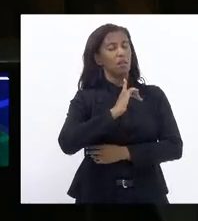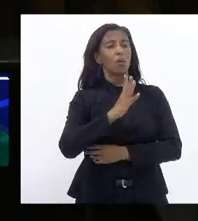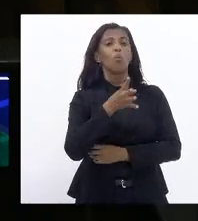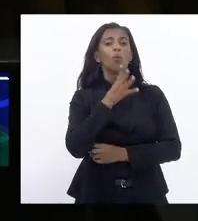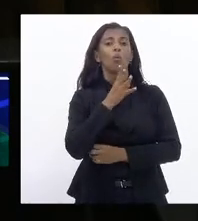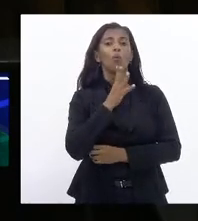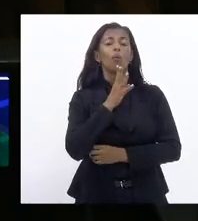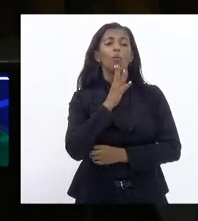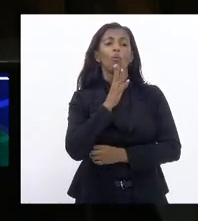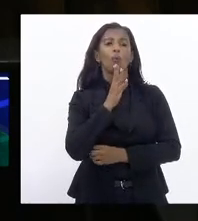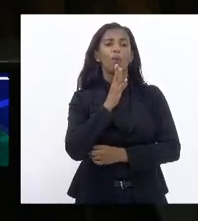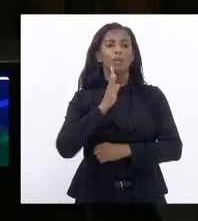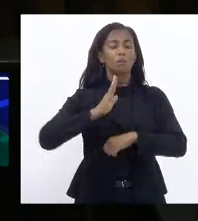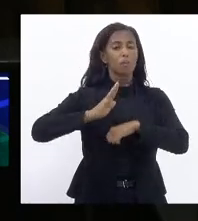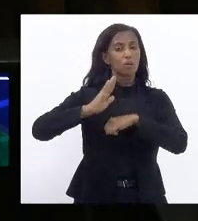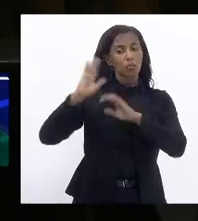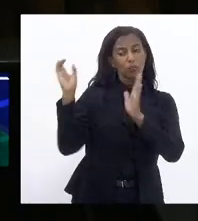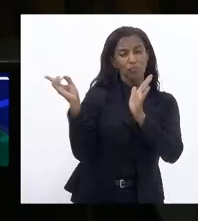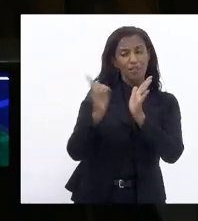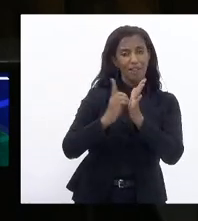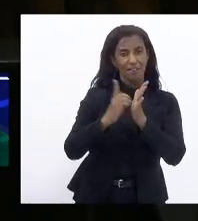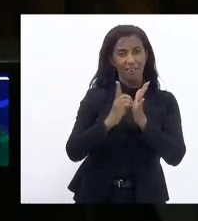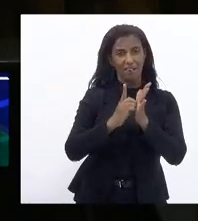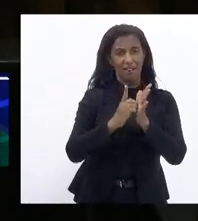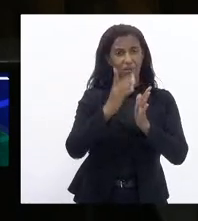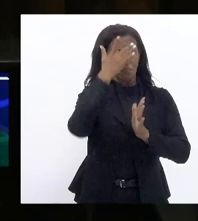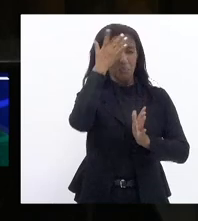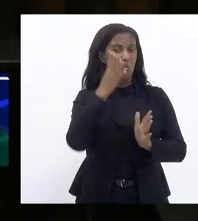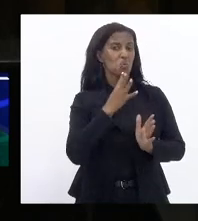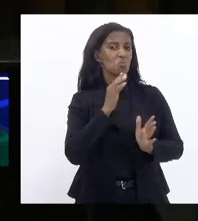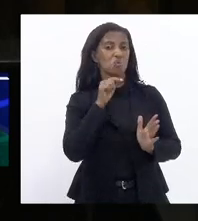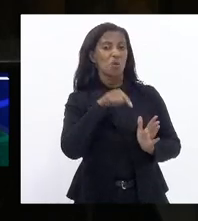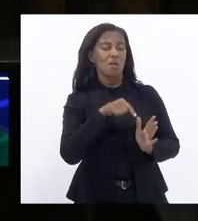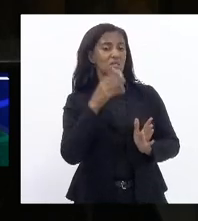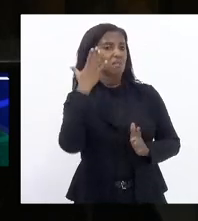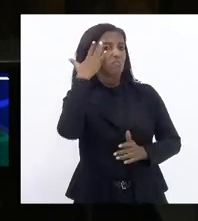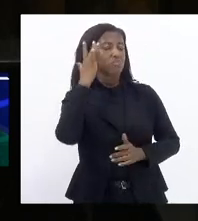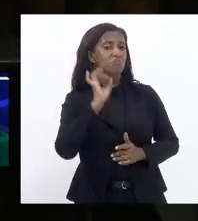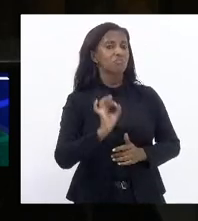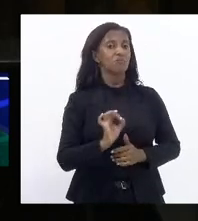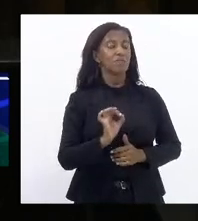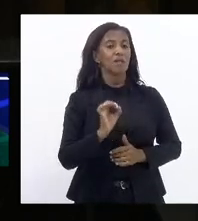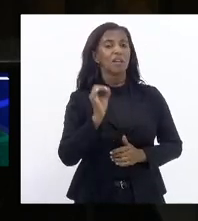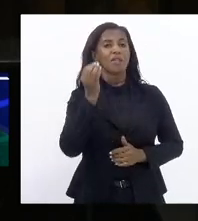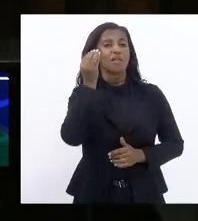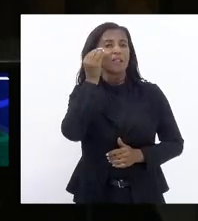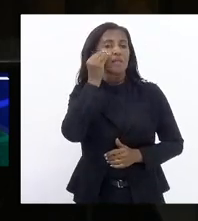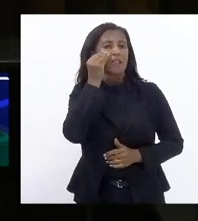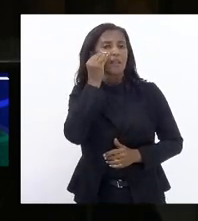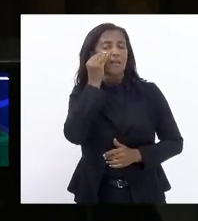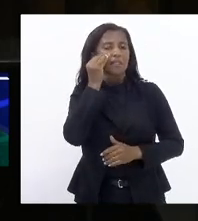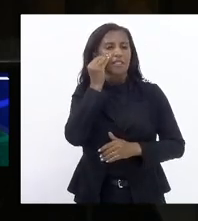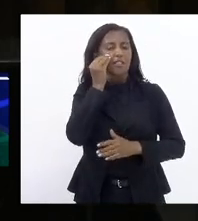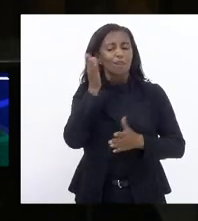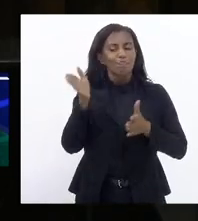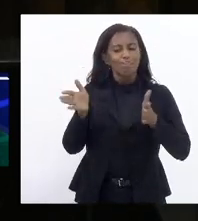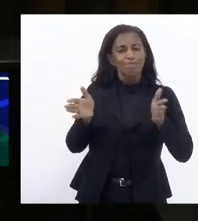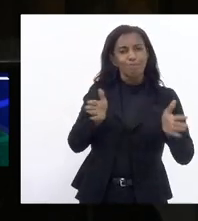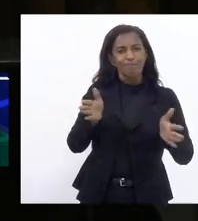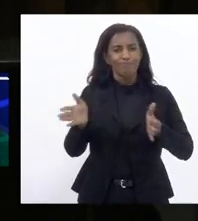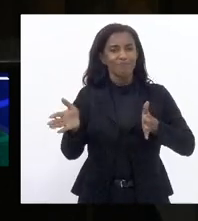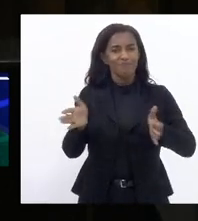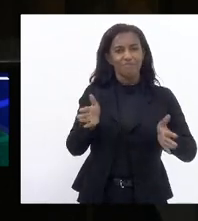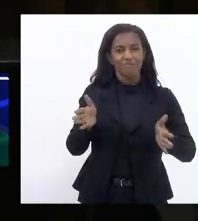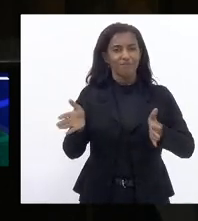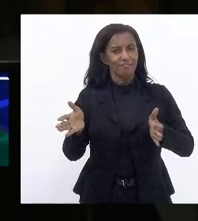dessa leitura do decreto, muitas vezes fica difícil de entender. Então, a gente está tentando aí andar nesse equilíbrio